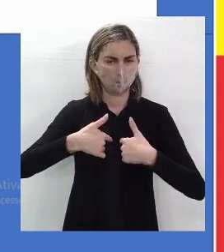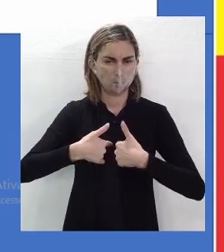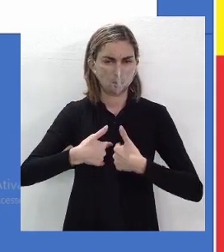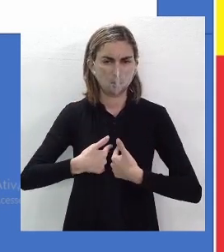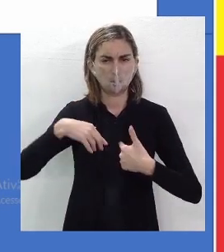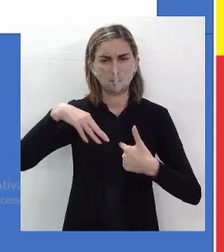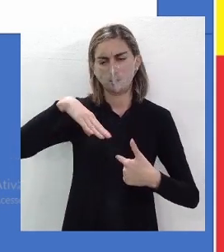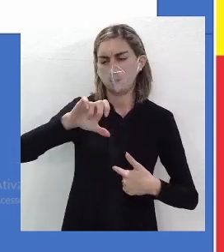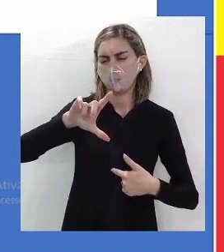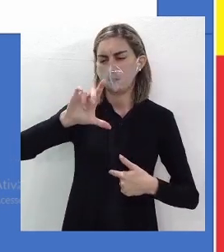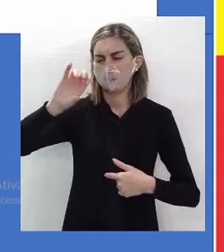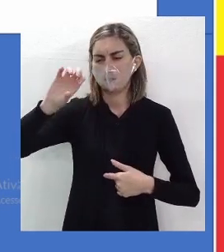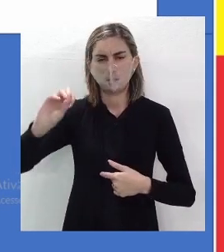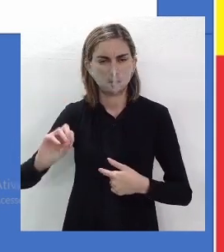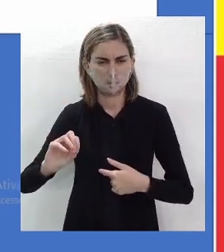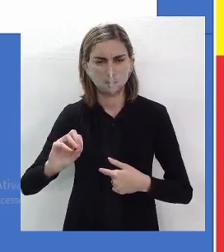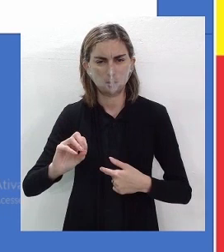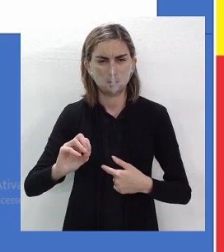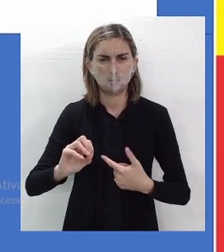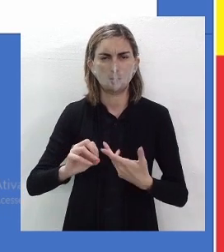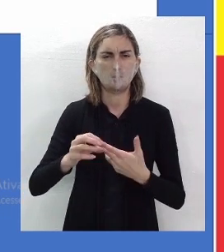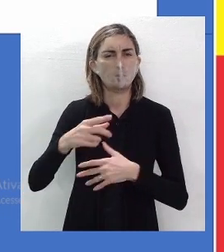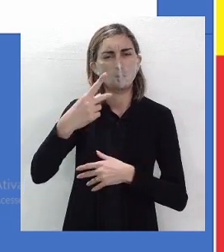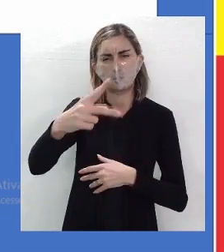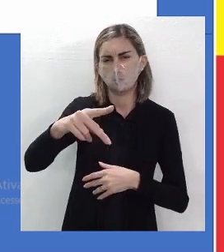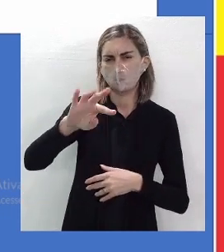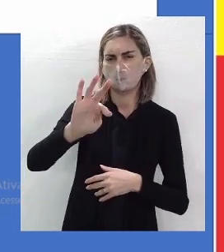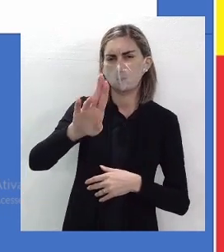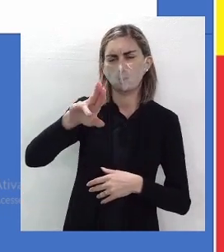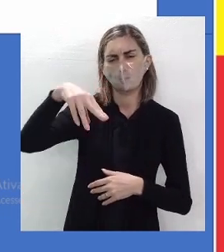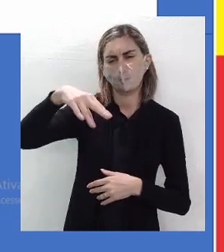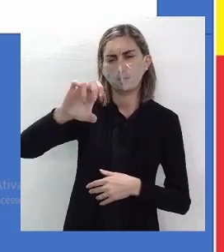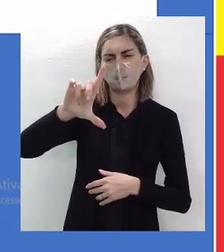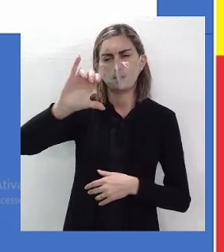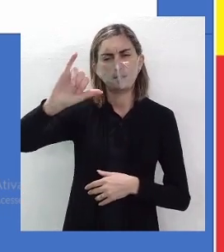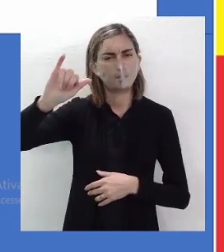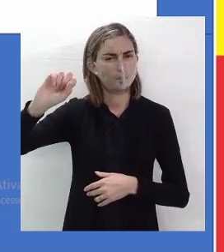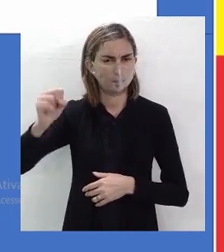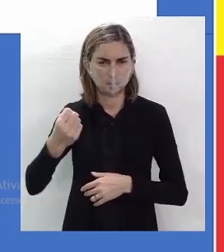Eu melancio. Tu melancias.